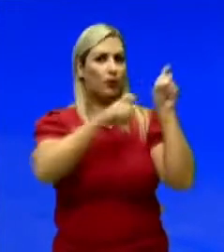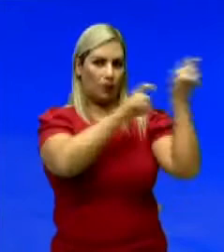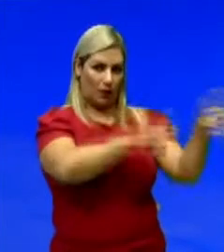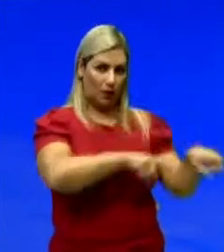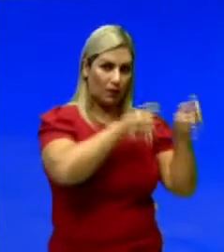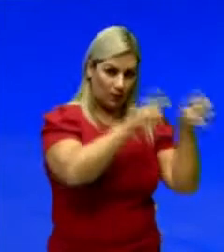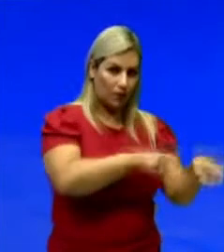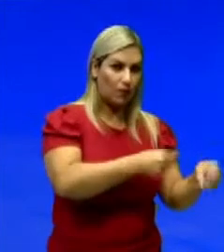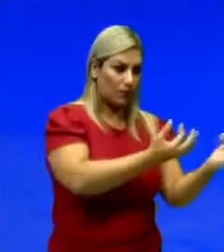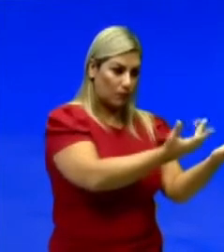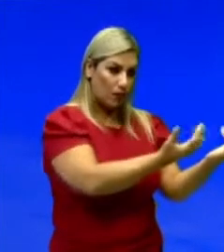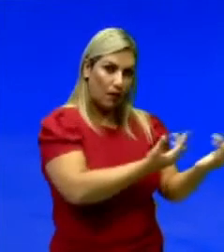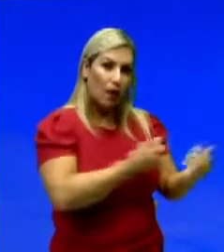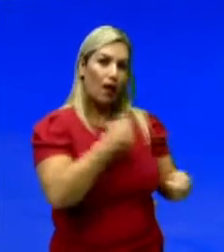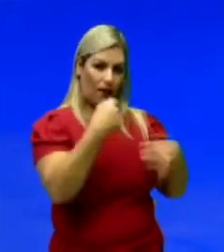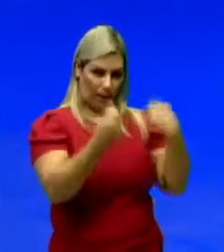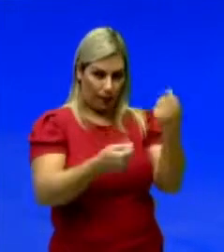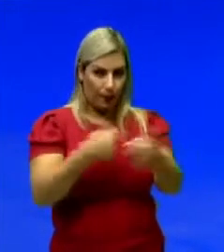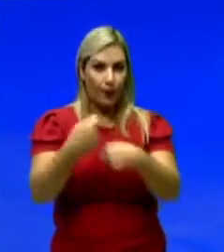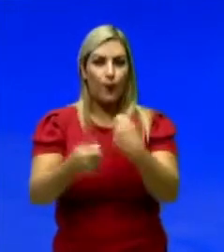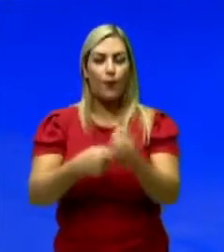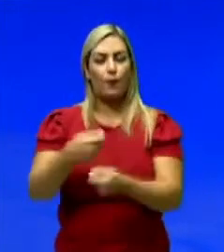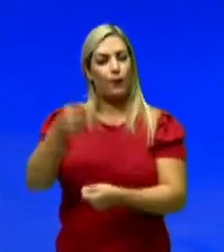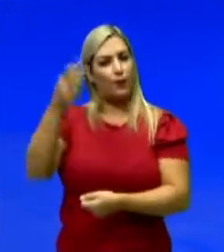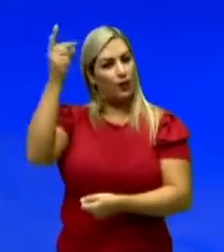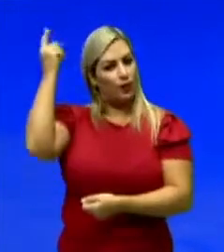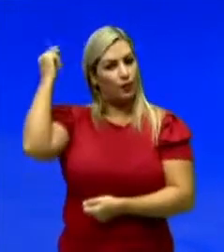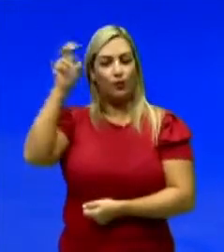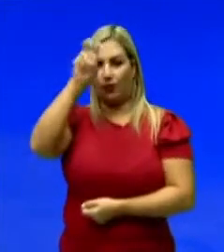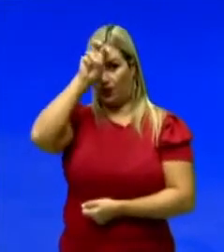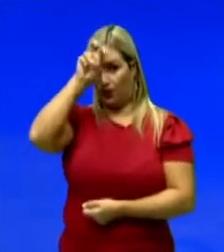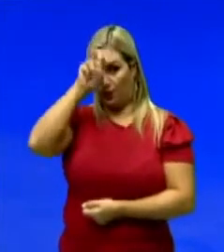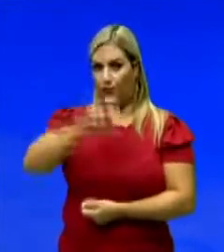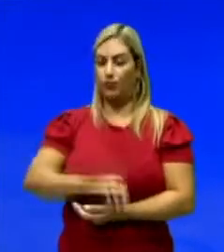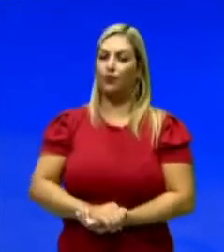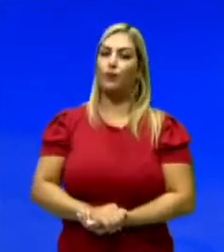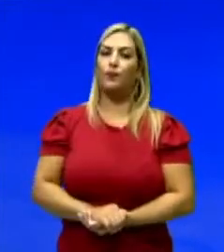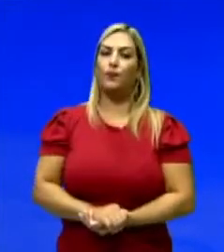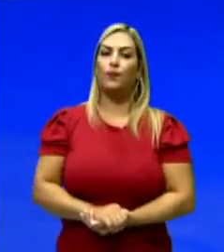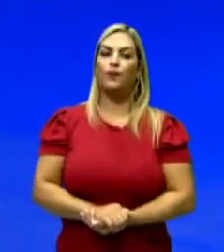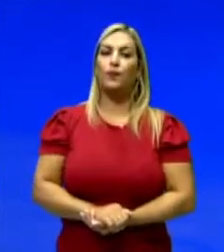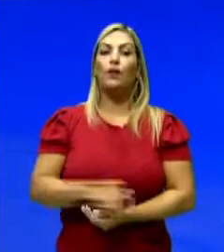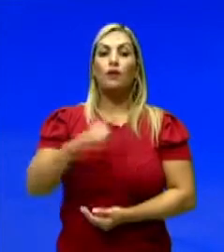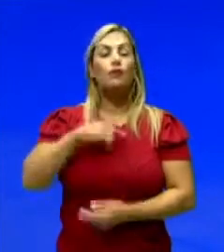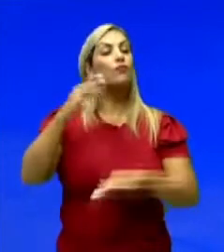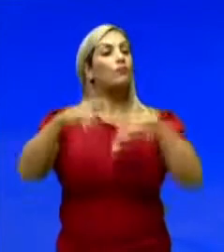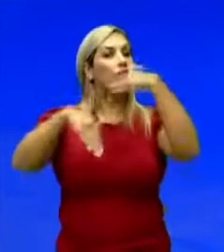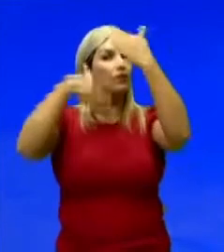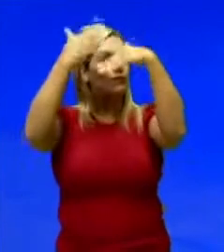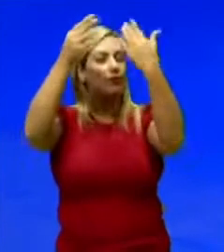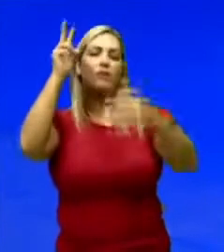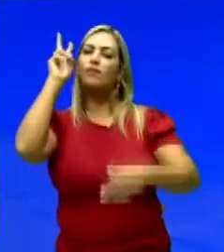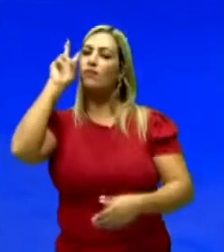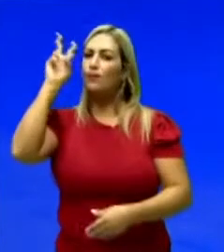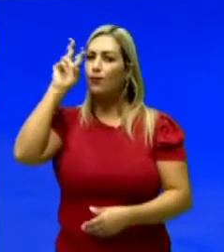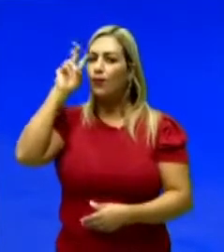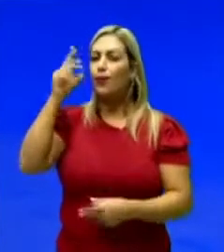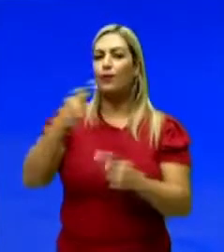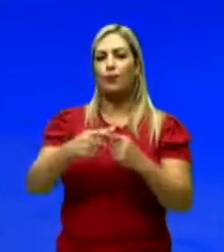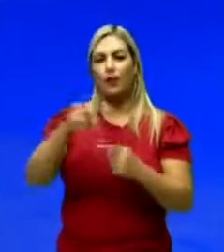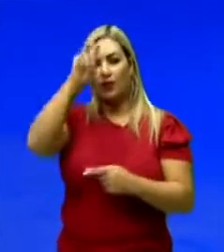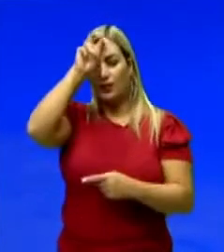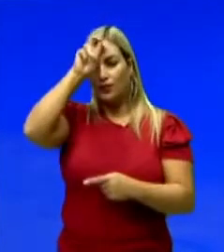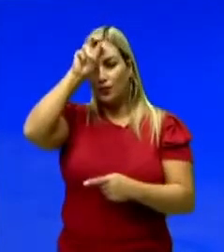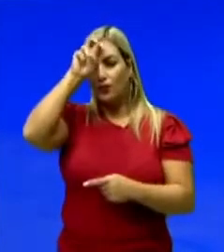agrícola ou seja o desenvolvimento econômico do egito antigo ele tinha um desenvolvimento histórico porque o egito